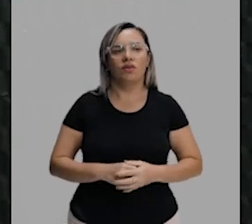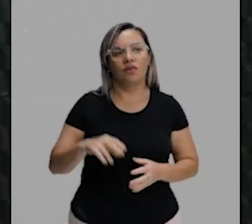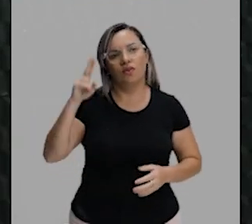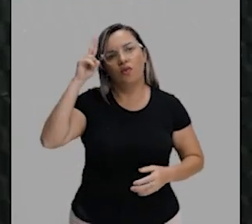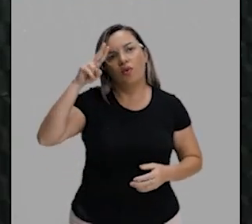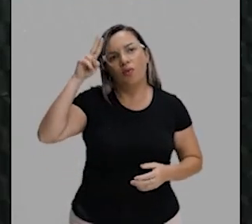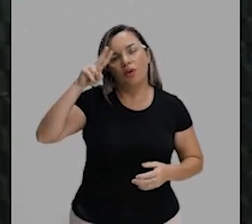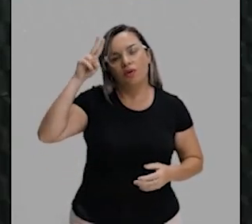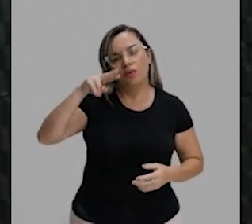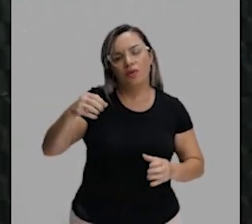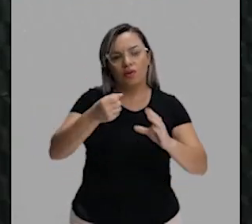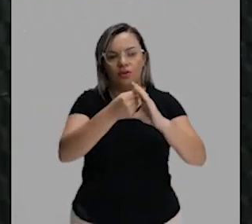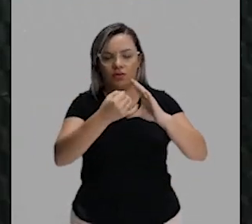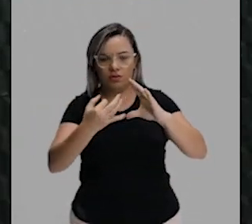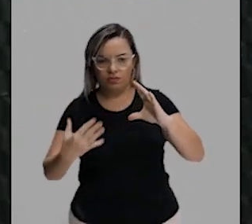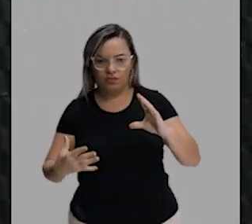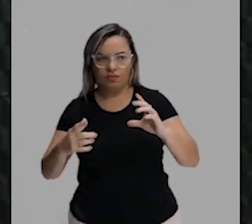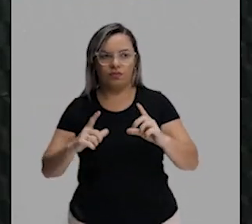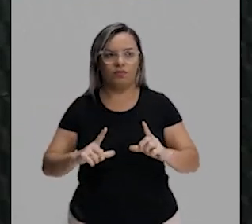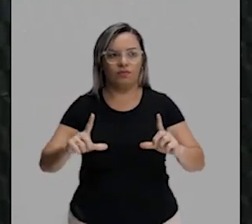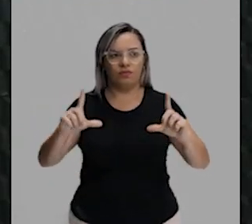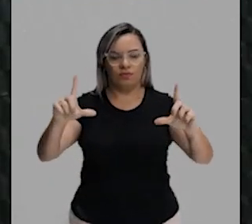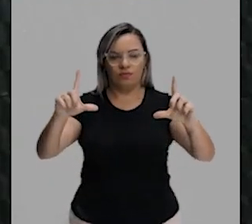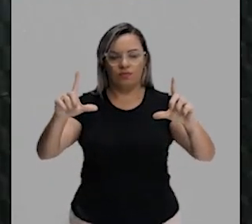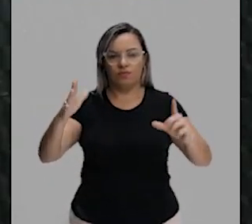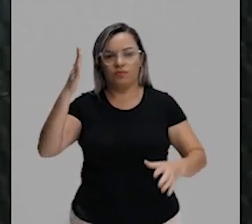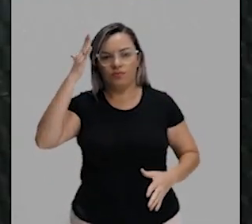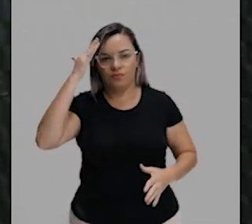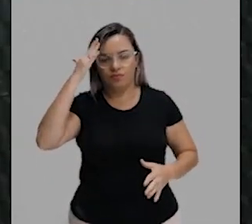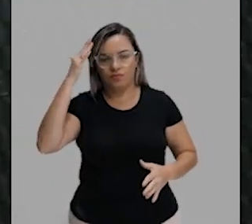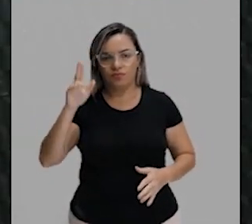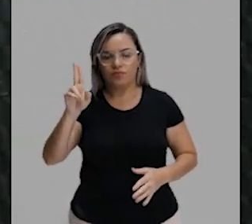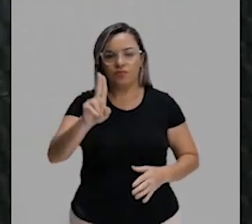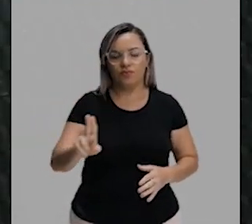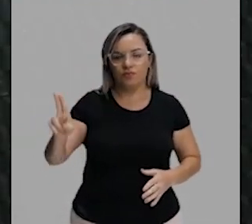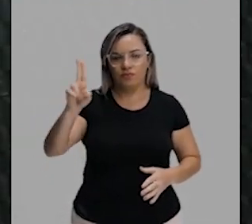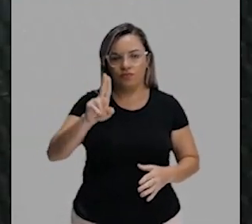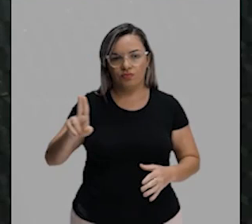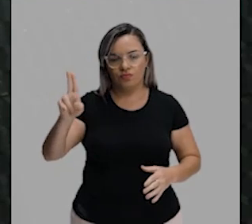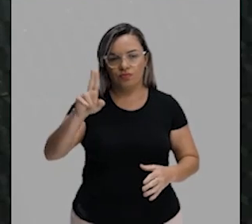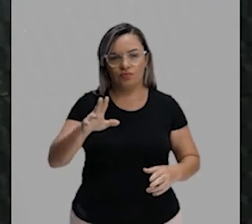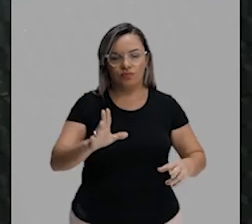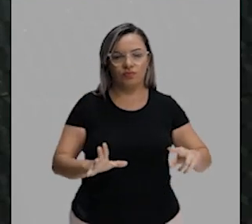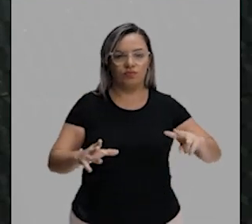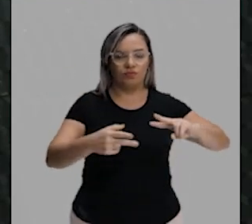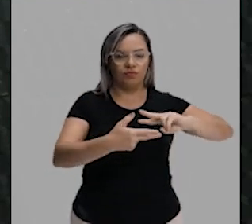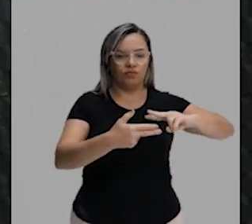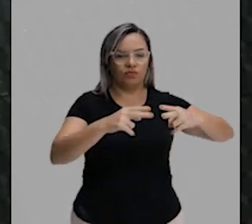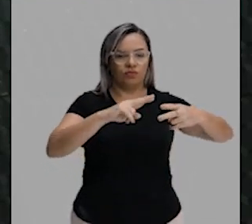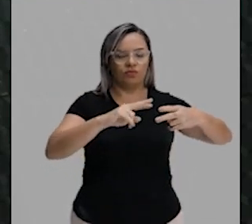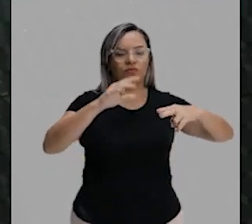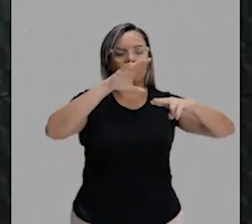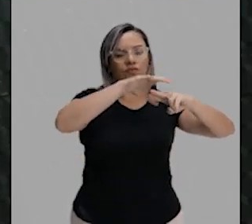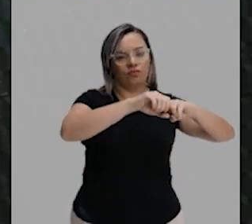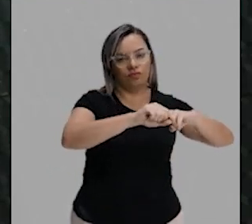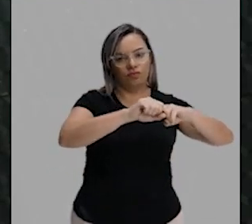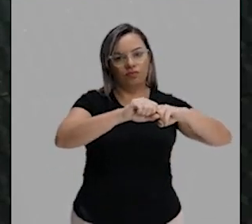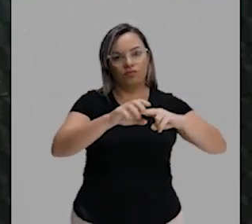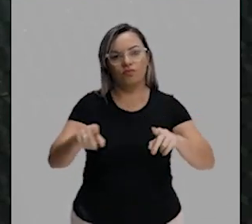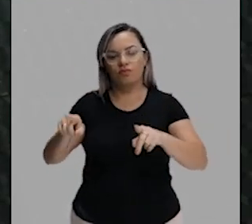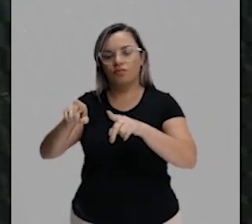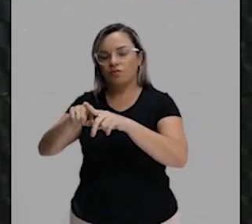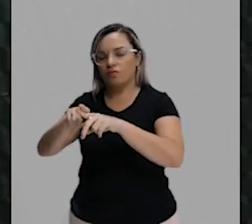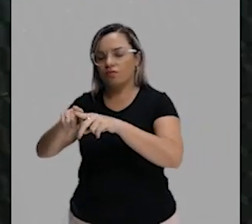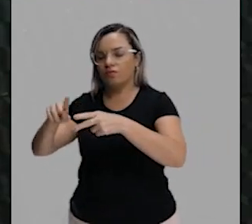um quadro aqui, à parte, só para a gente entender por que se utiliza o termo dominante, letal dominante e letal recessivo. Quando